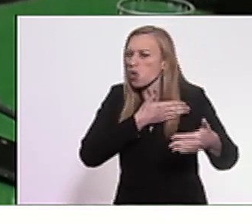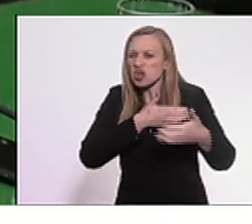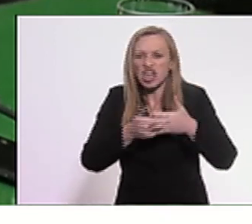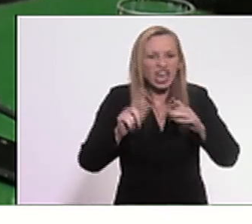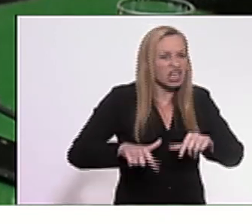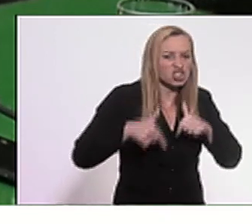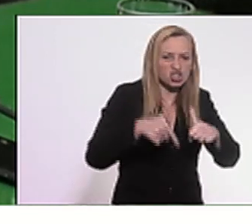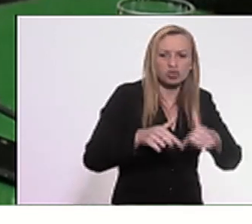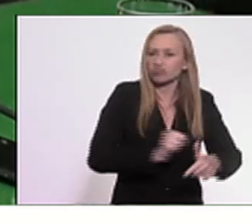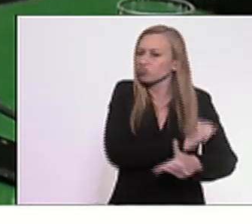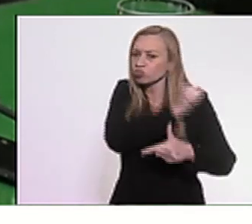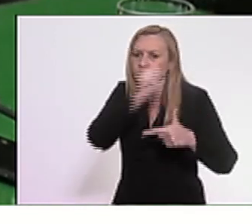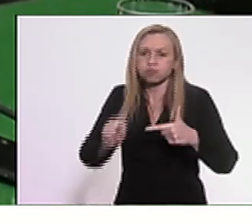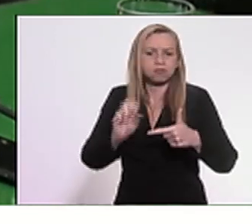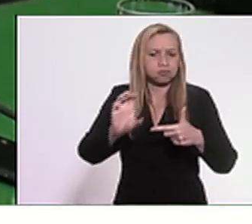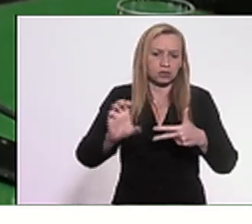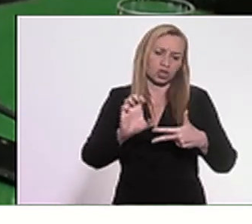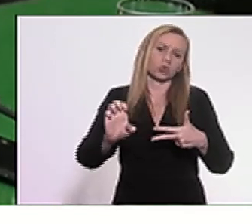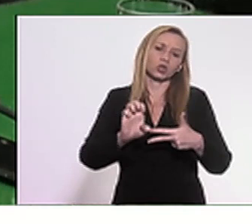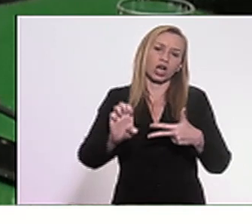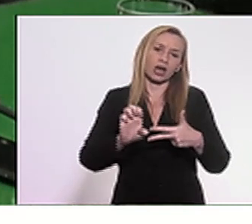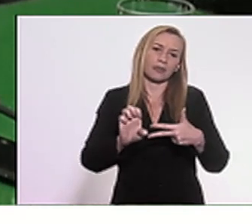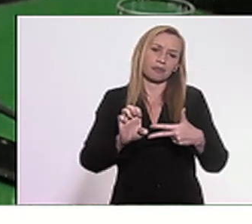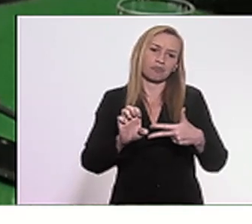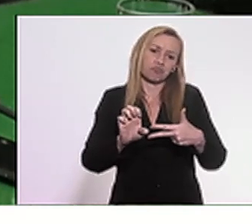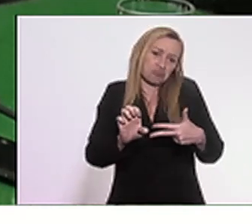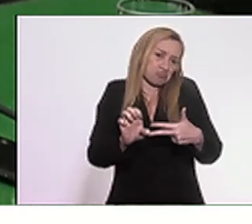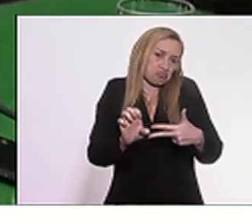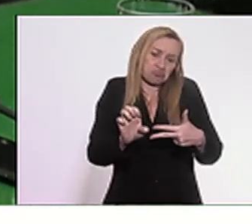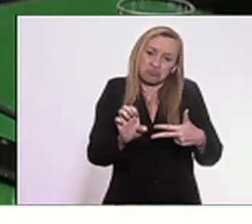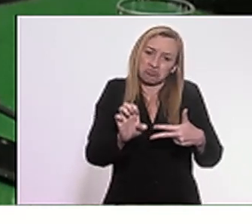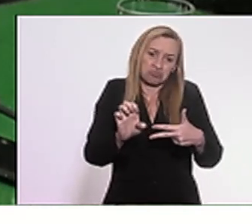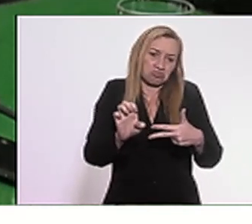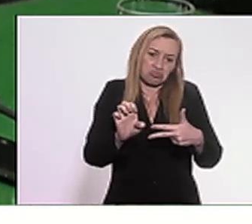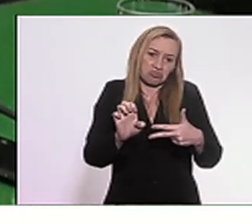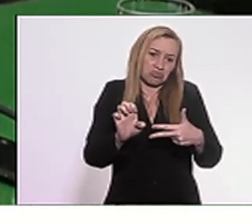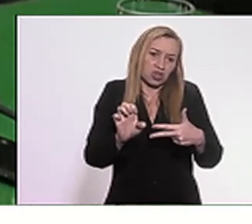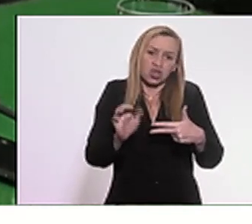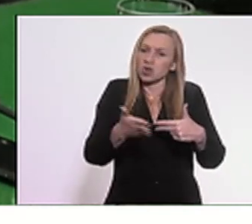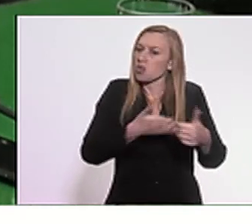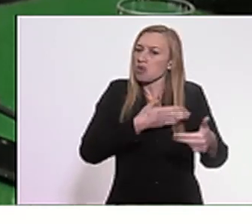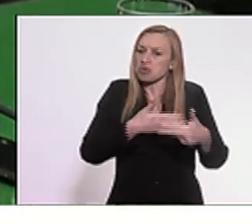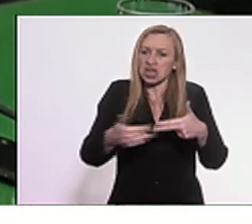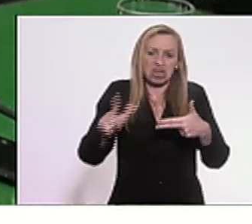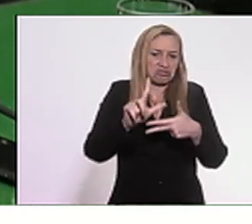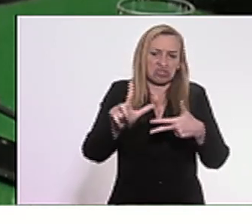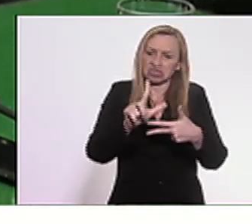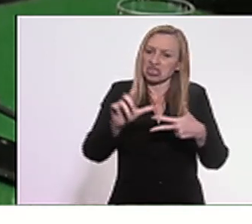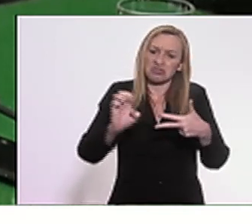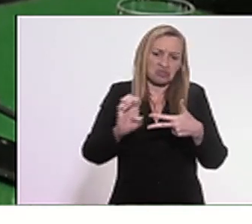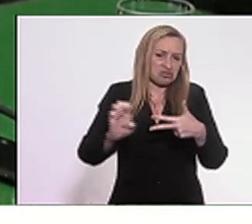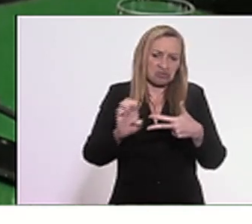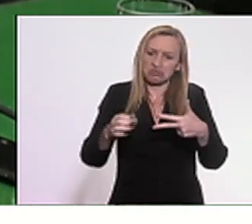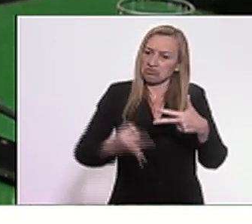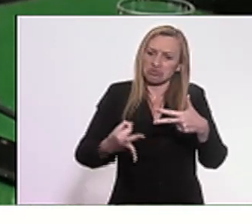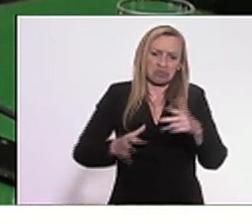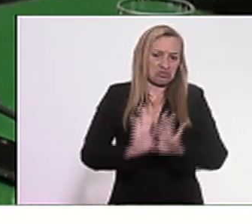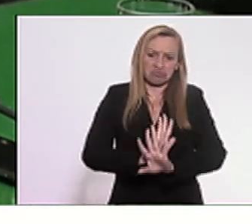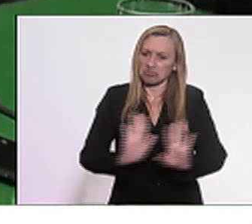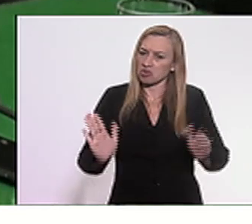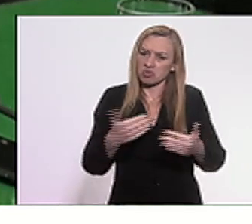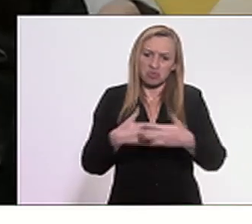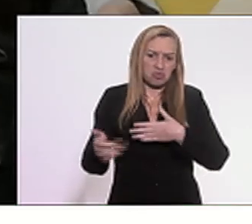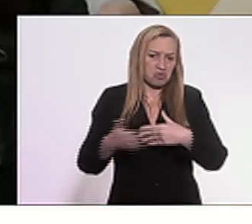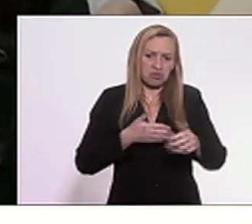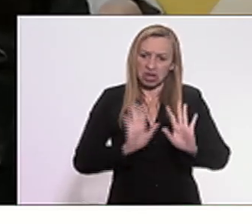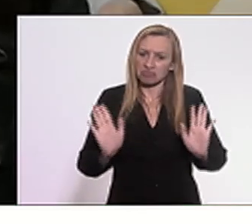Poder Executivo, tá? Seja ele vindo de qualquer poder que pertença ao Poder Executivo. Até agora, um tema que a gente